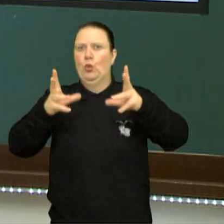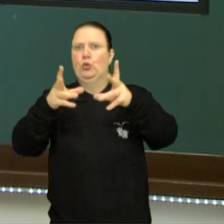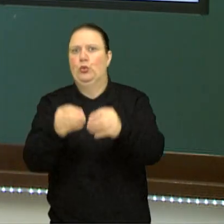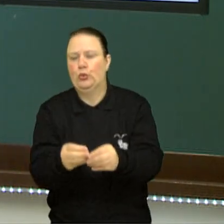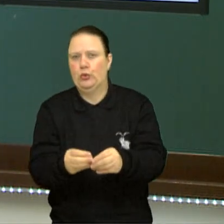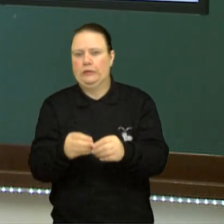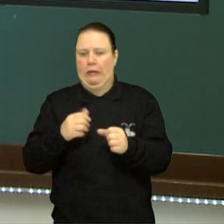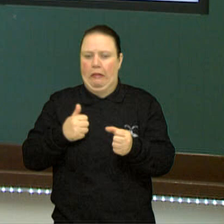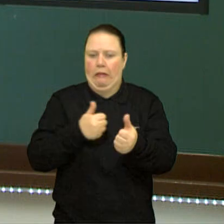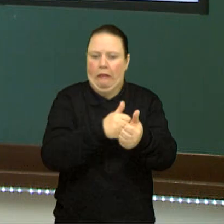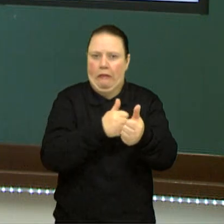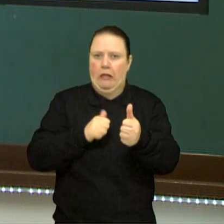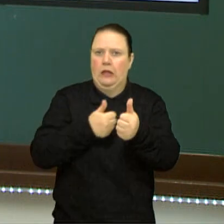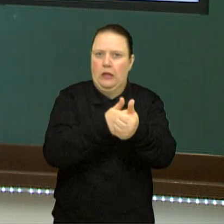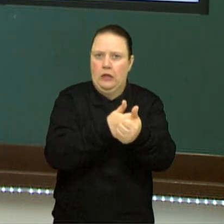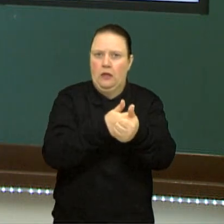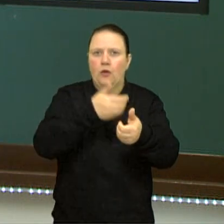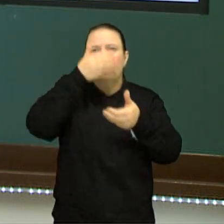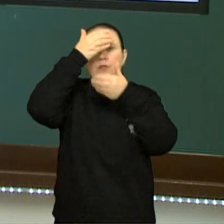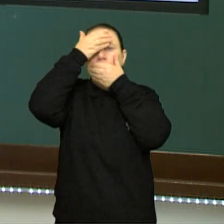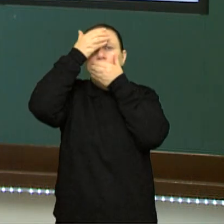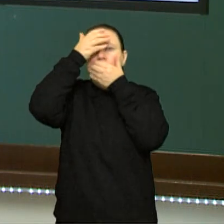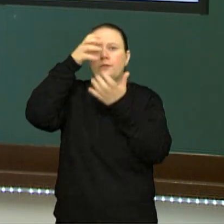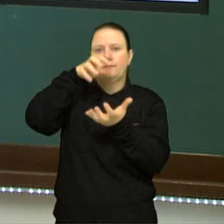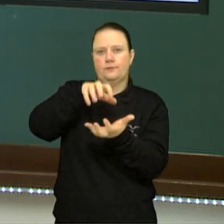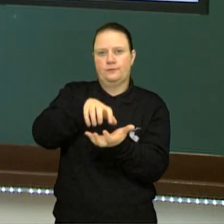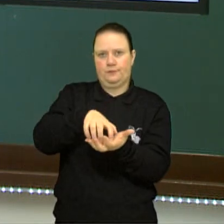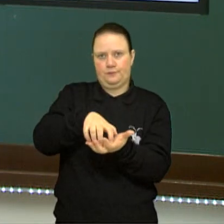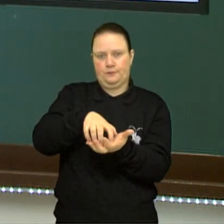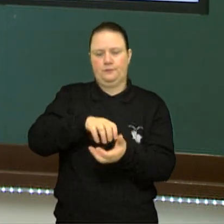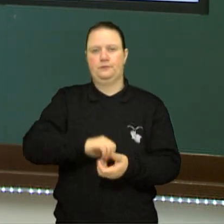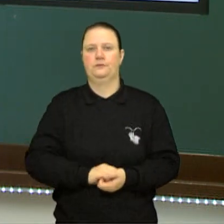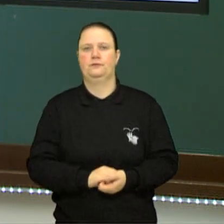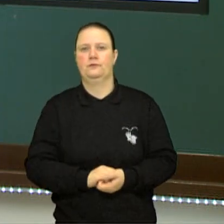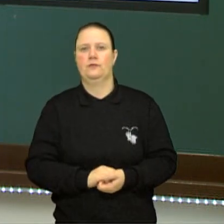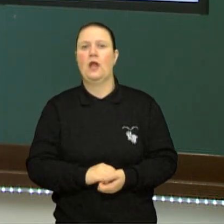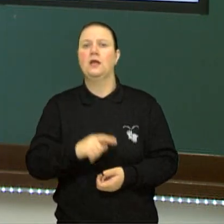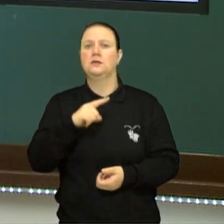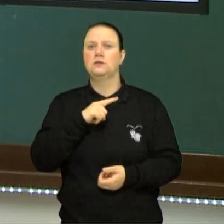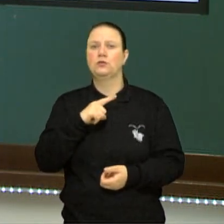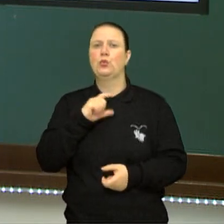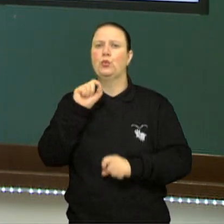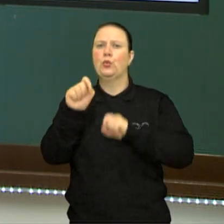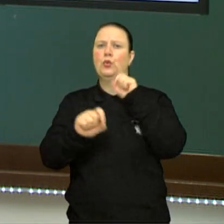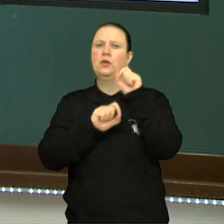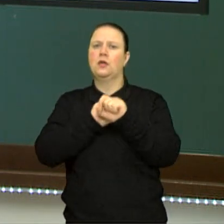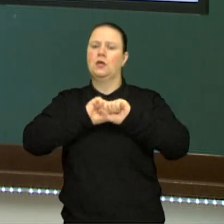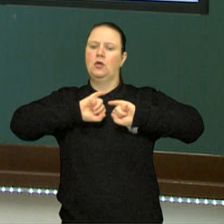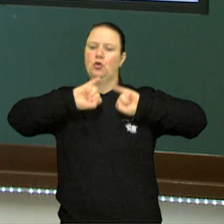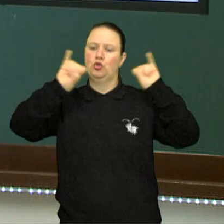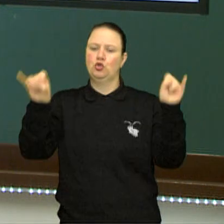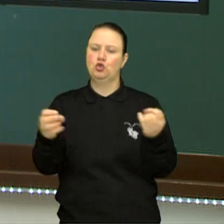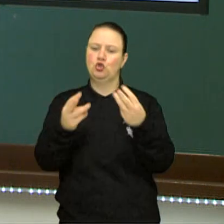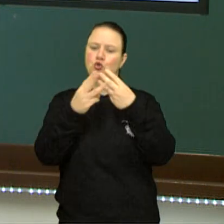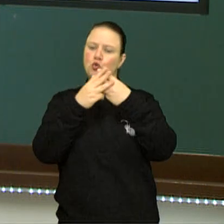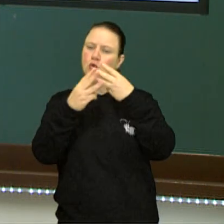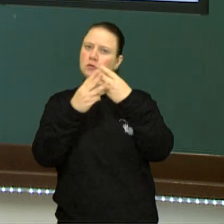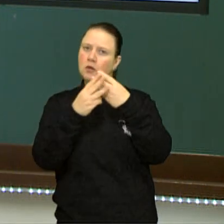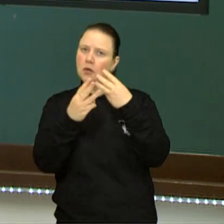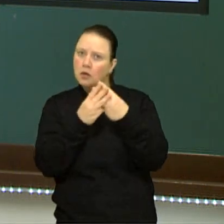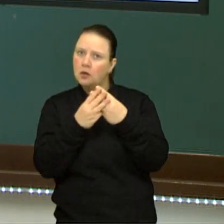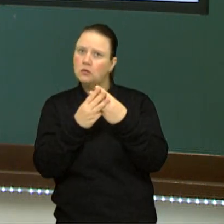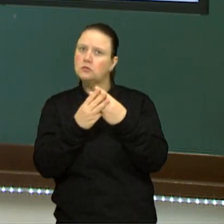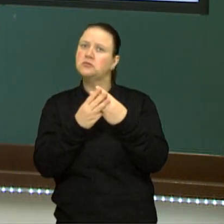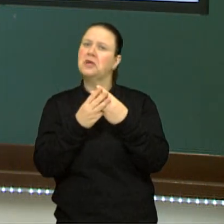Da mesma forma que, atualmente, muitos judeus, né, eles não professam ali o judaísmo como religião, mas eles são